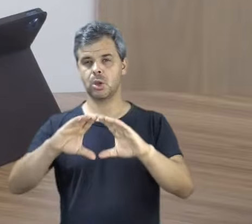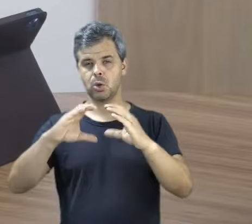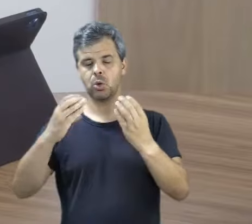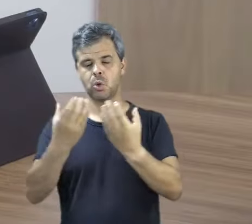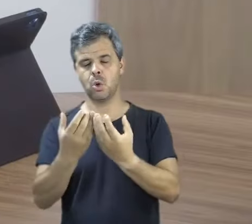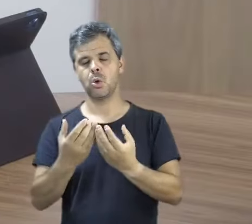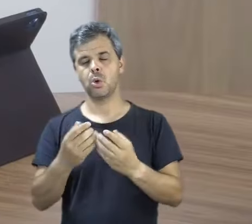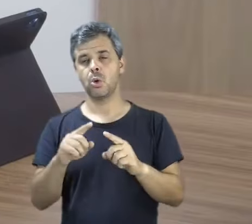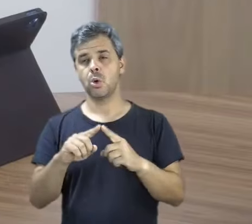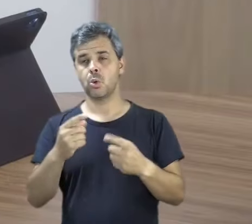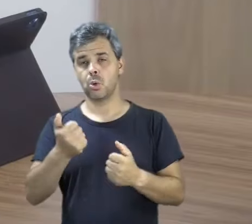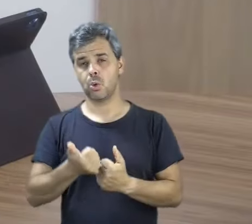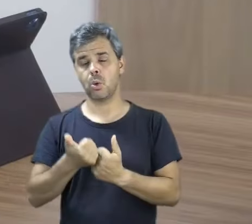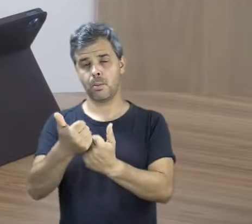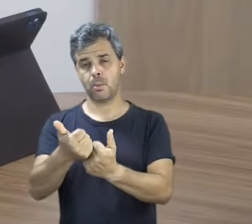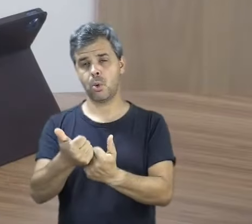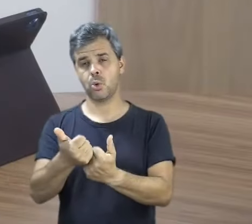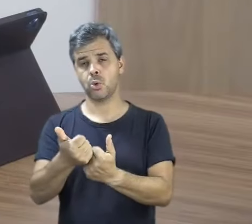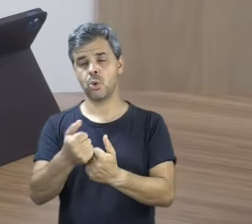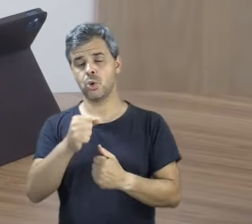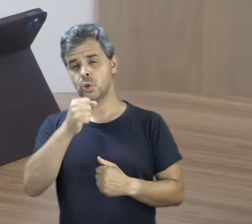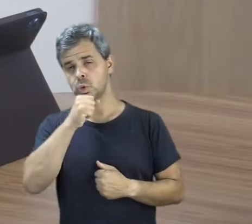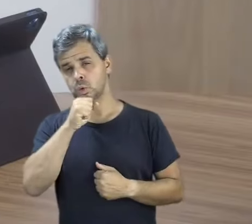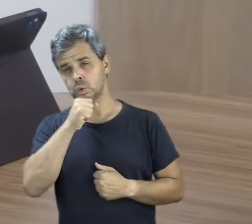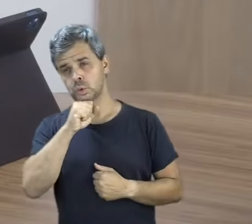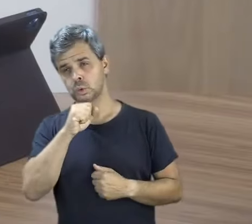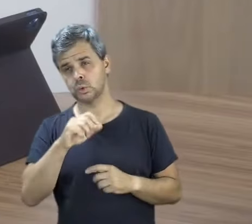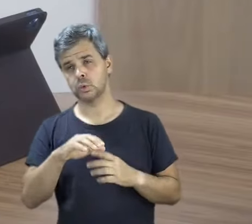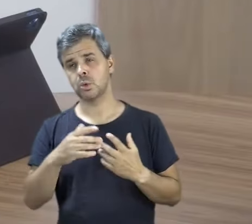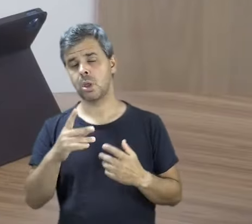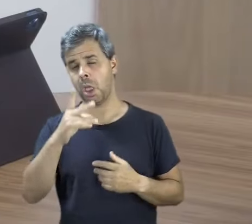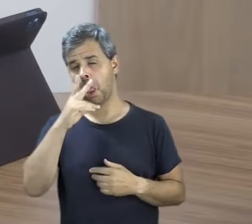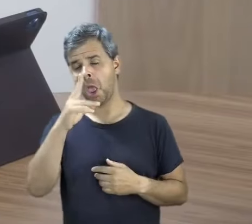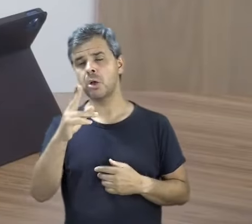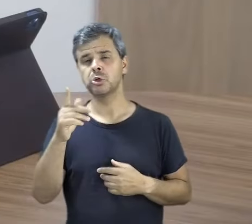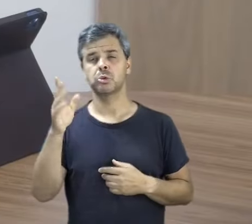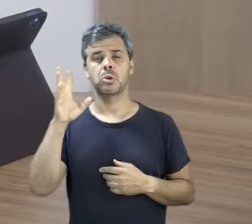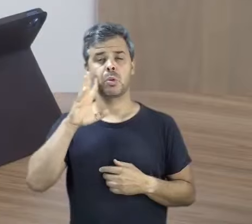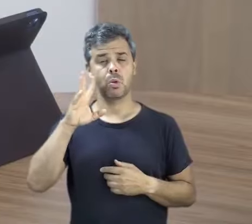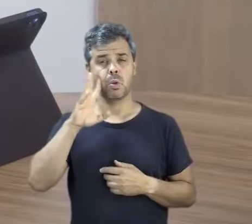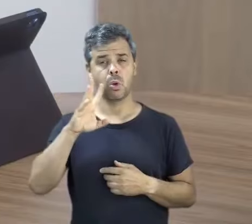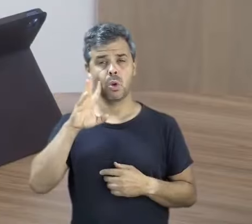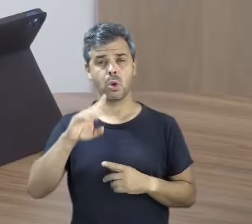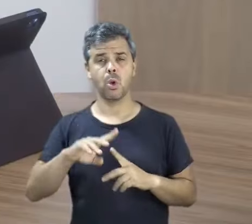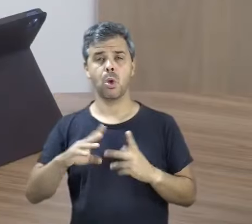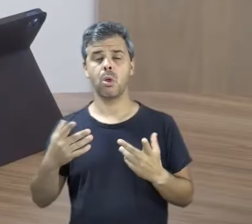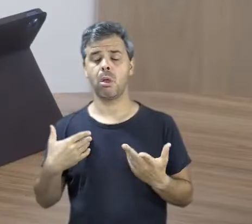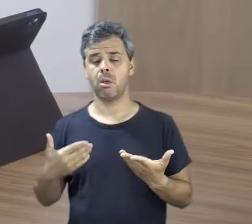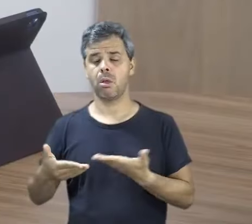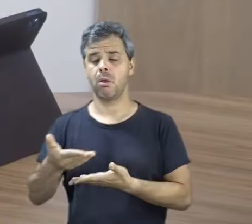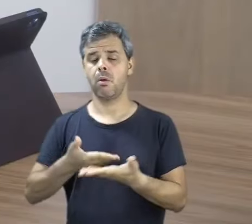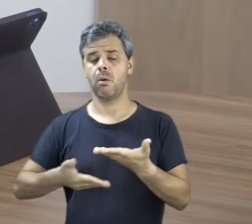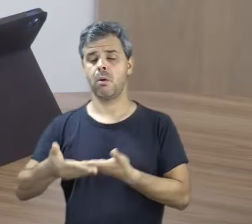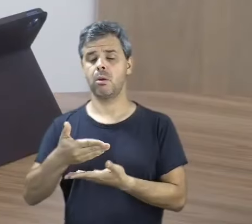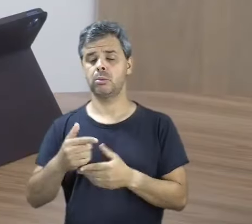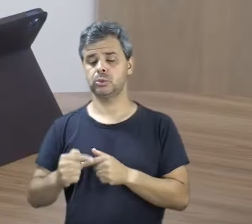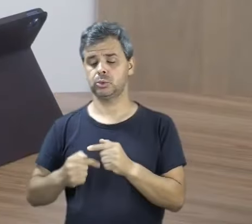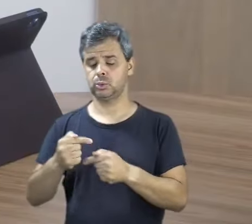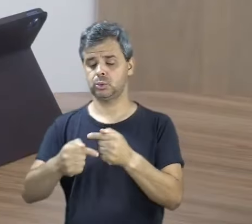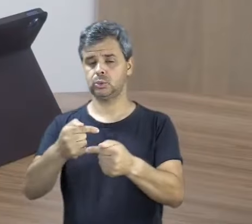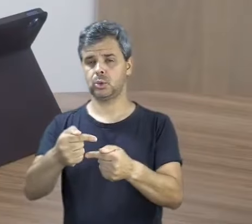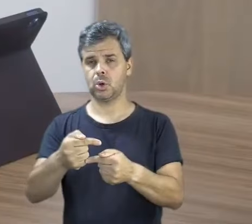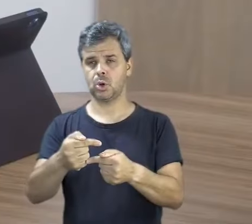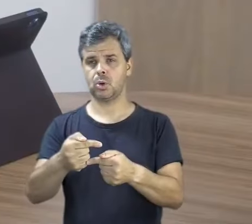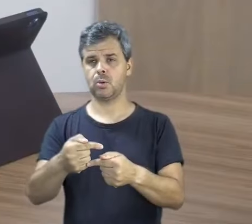conferência que contou com muitos idosos. Né, uma das coisas que eu achei bem bacana foi esse encontro de gerações que